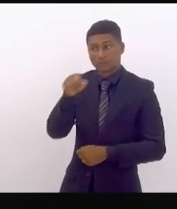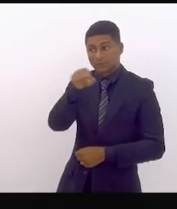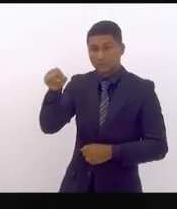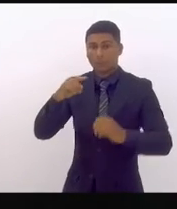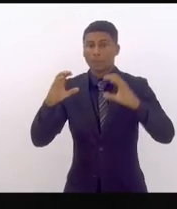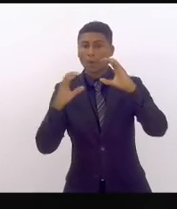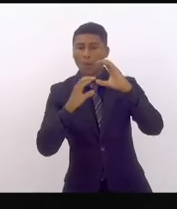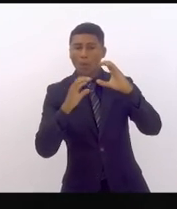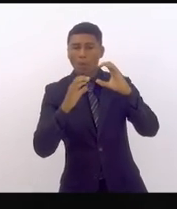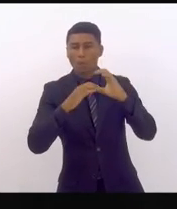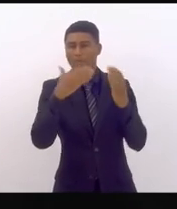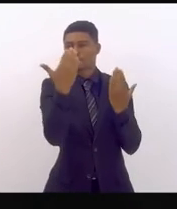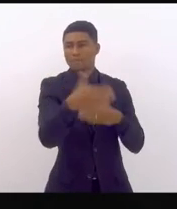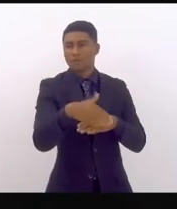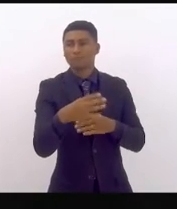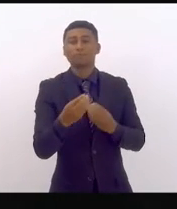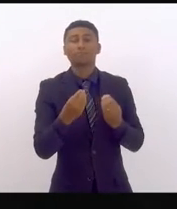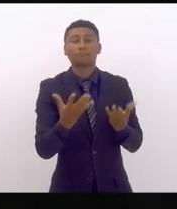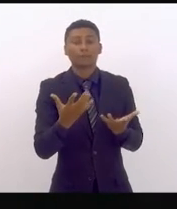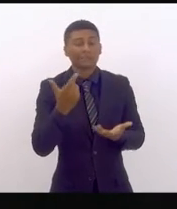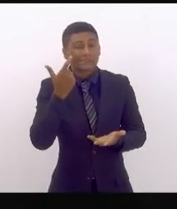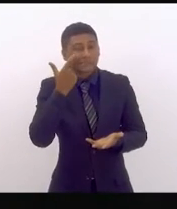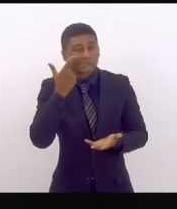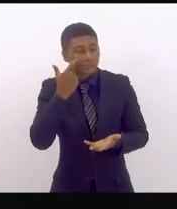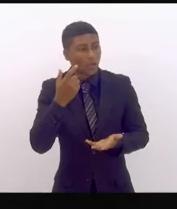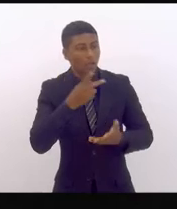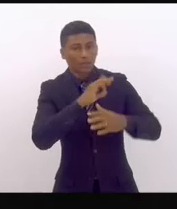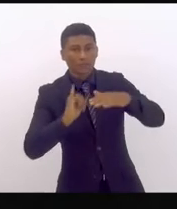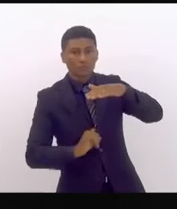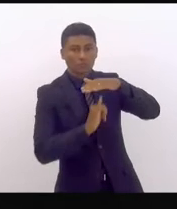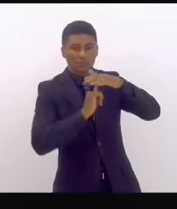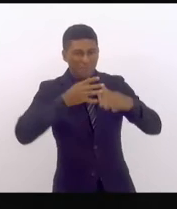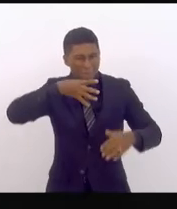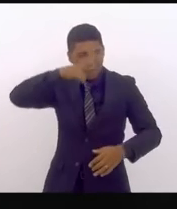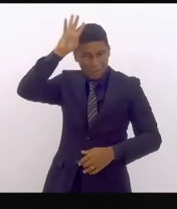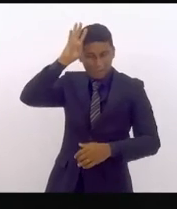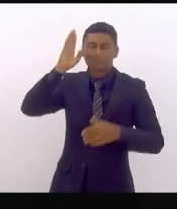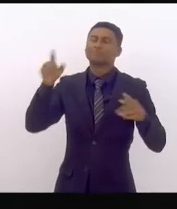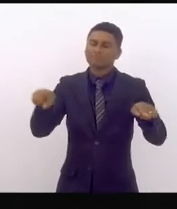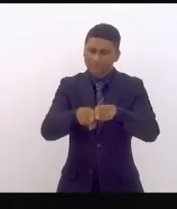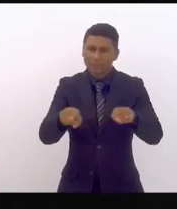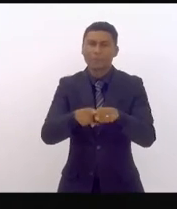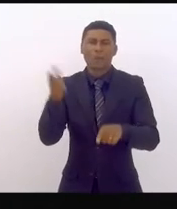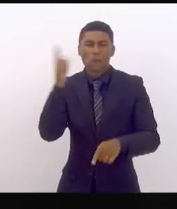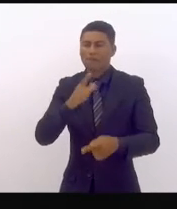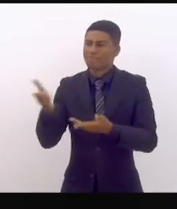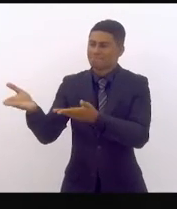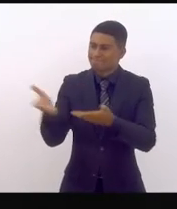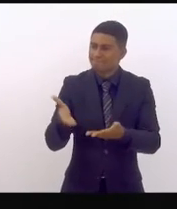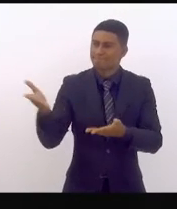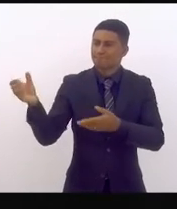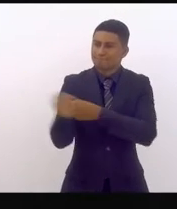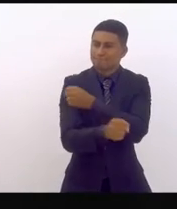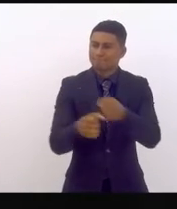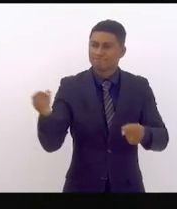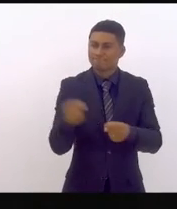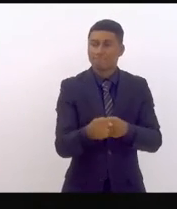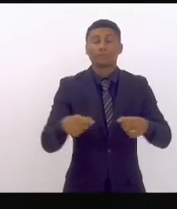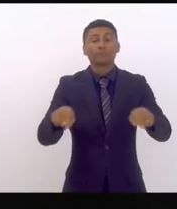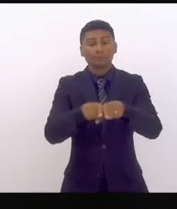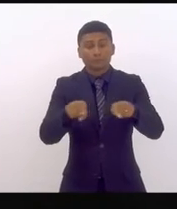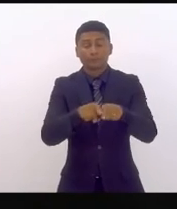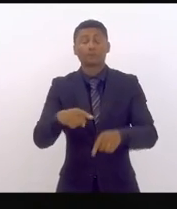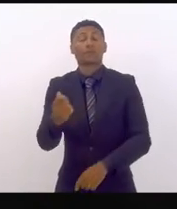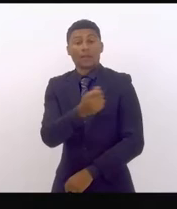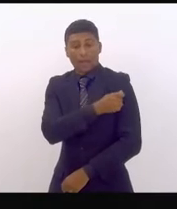na instituição do Corpo de Bombeiros e foram chamados também e também alunos que